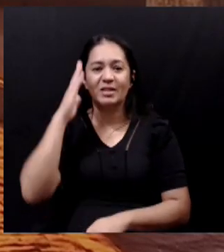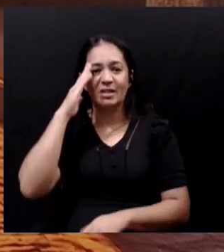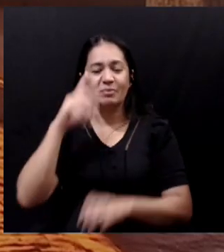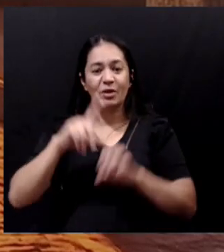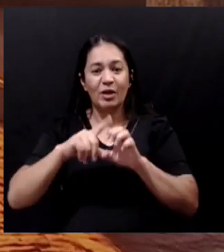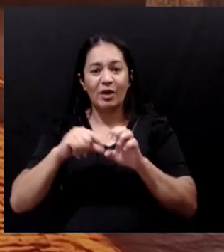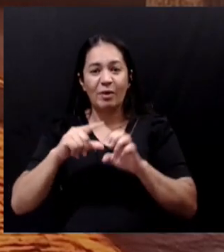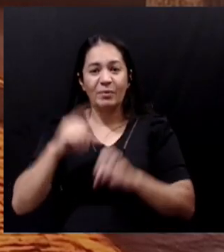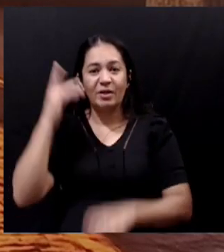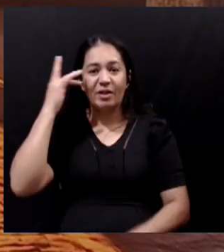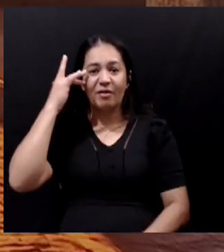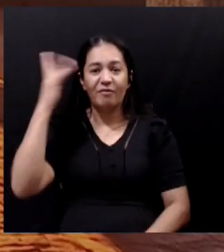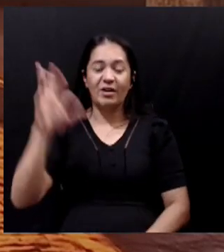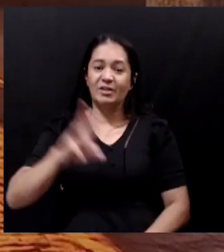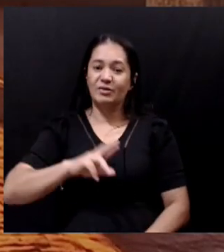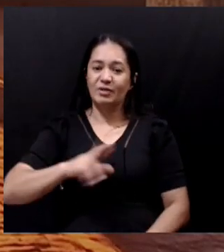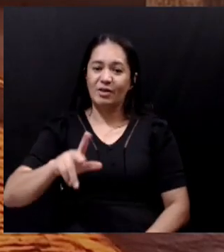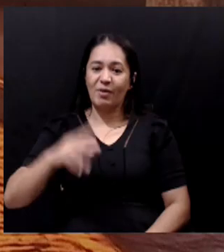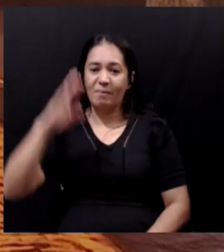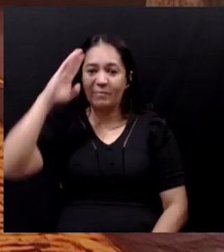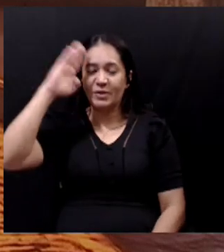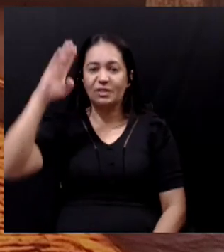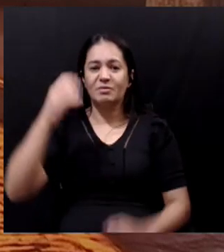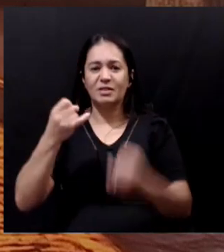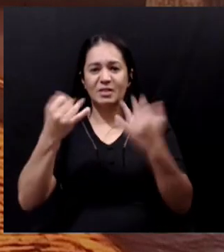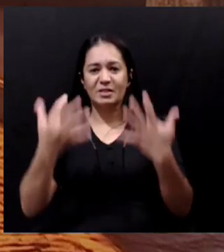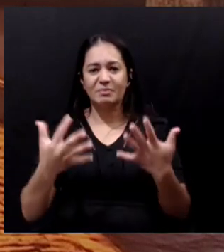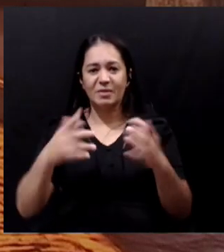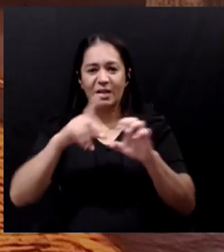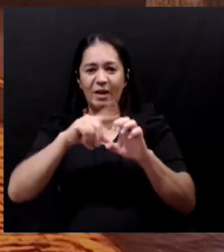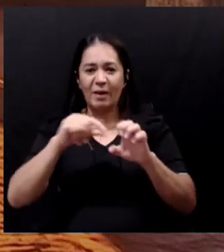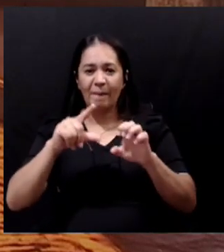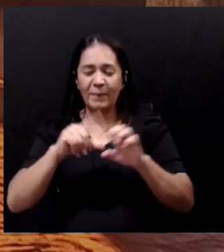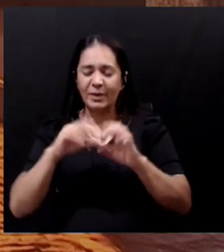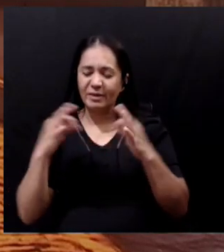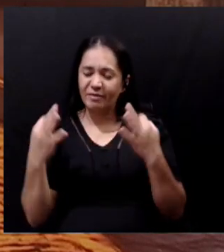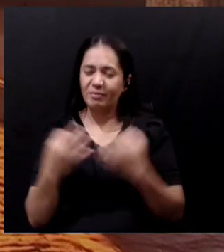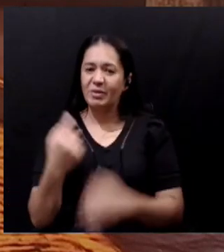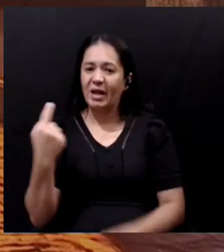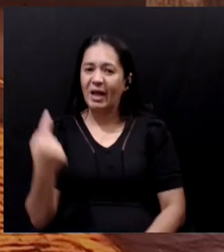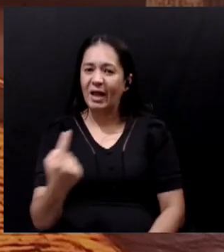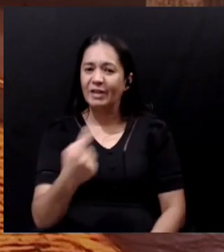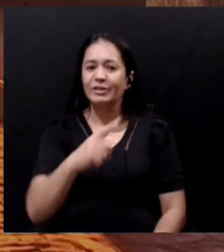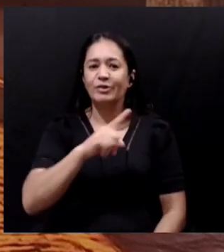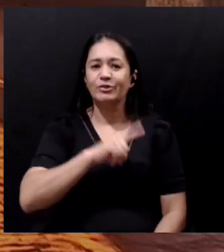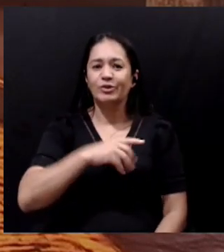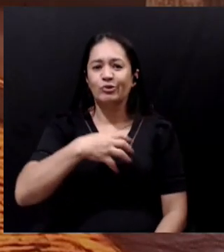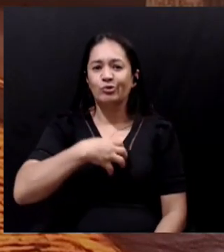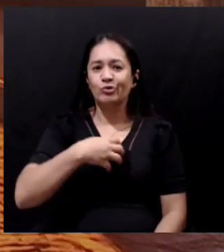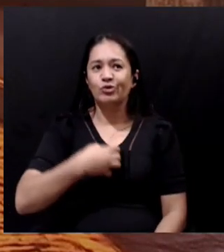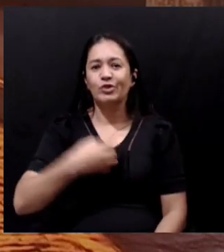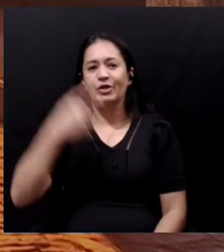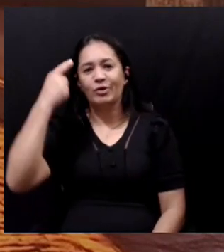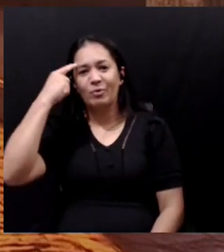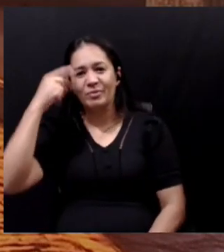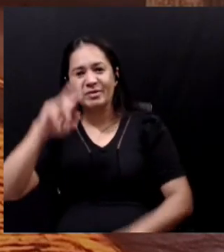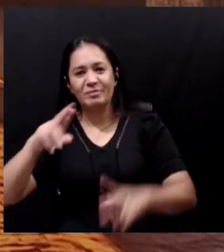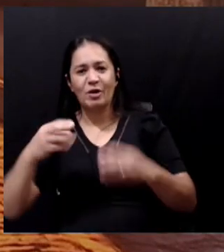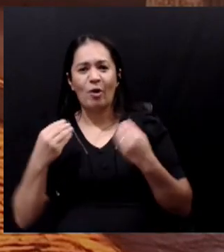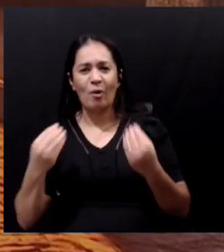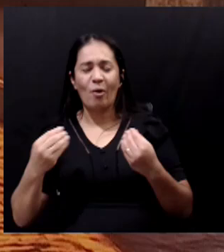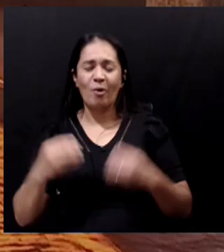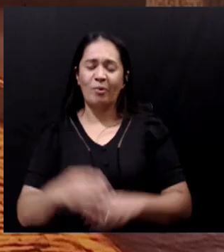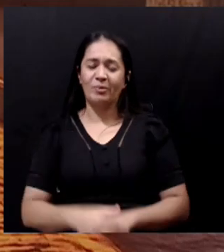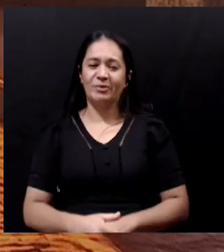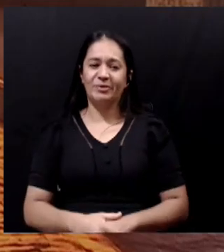fácil, principalmente quando a gente fala em empreender em família, que cada um tem um jeito, cada um tem um pensamento. Como que é isso para você?